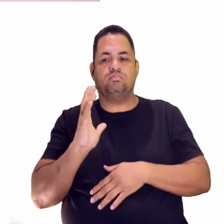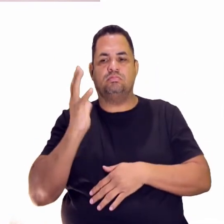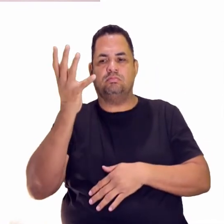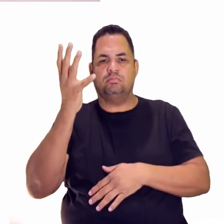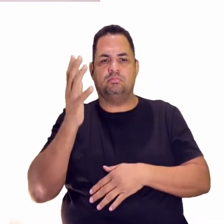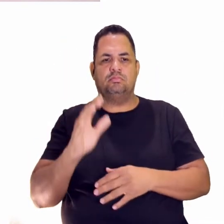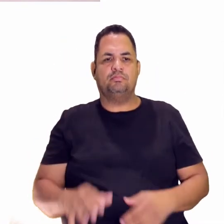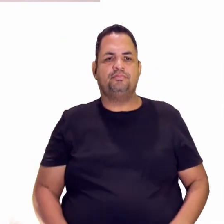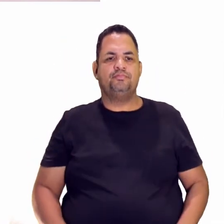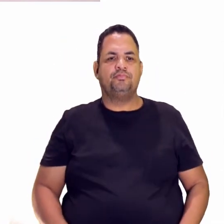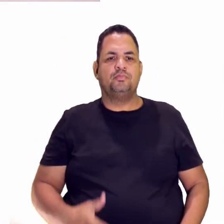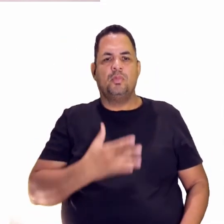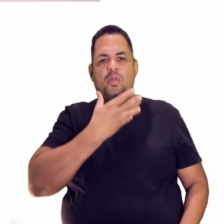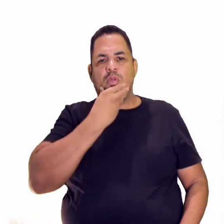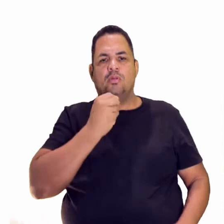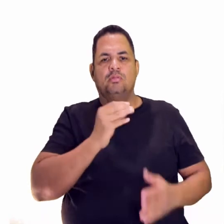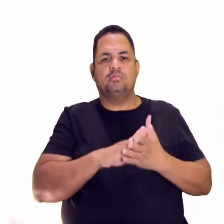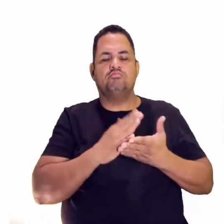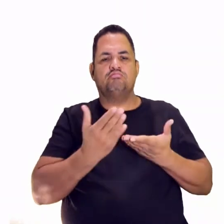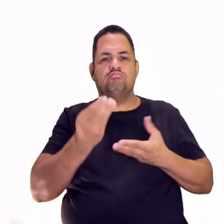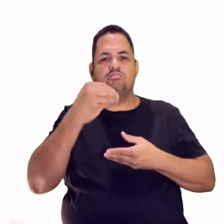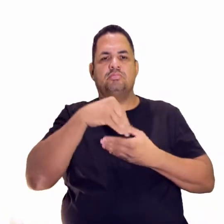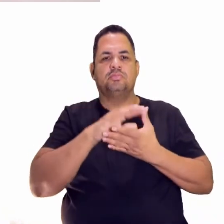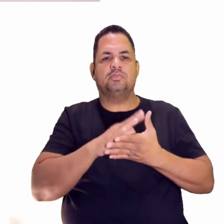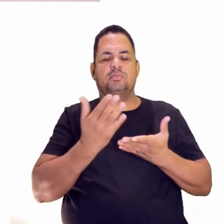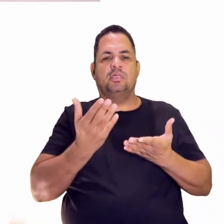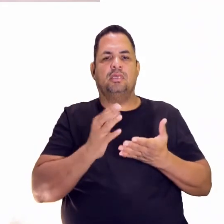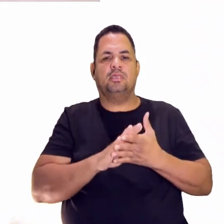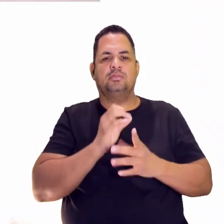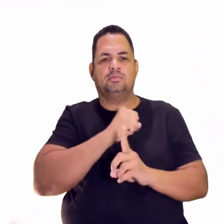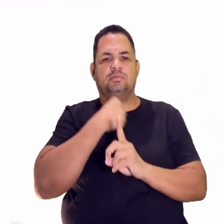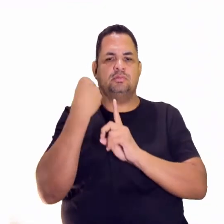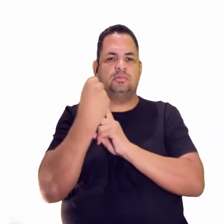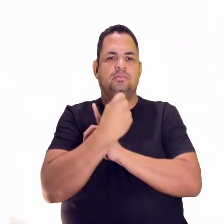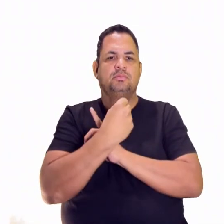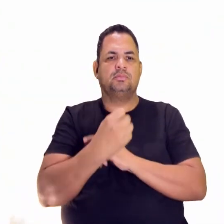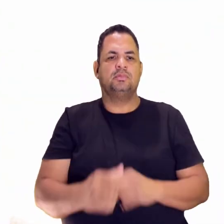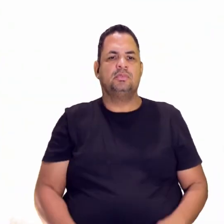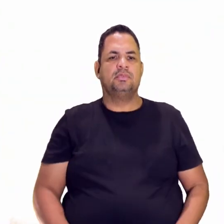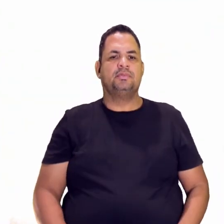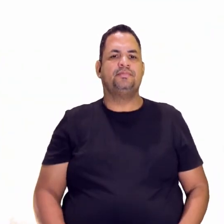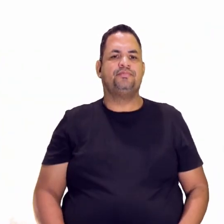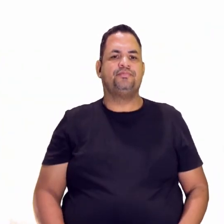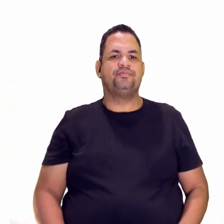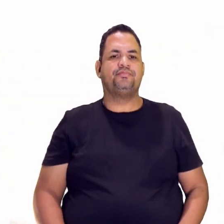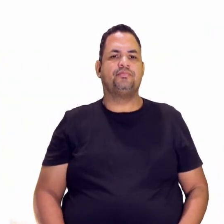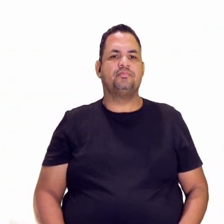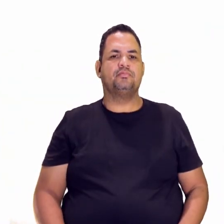tempo, o homem frente à sociedade,